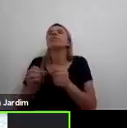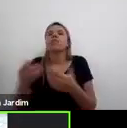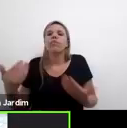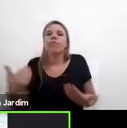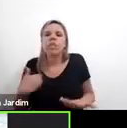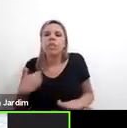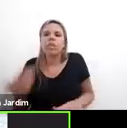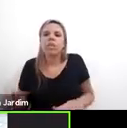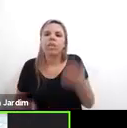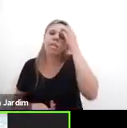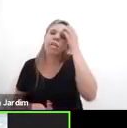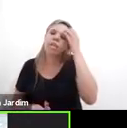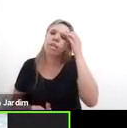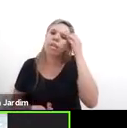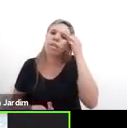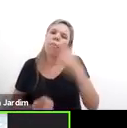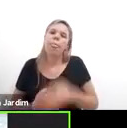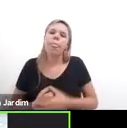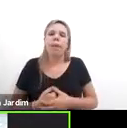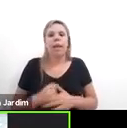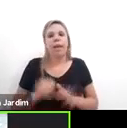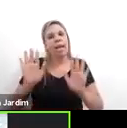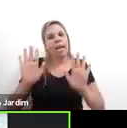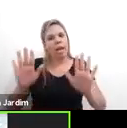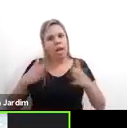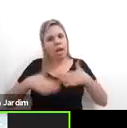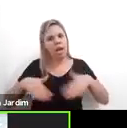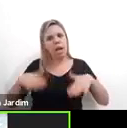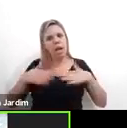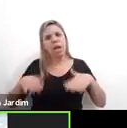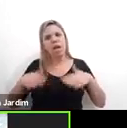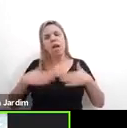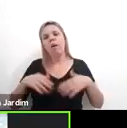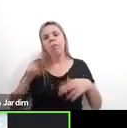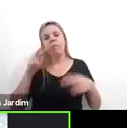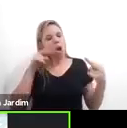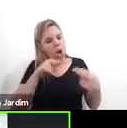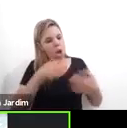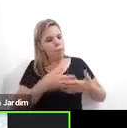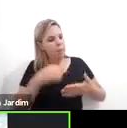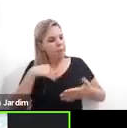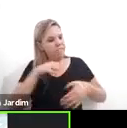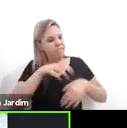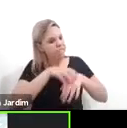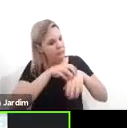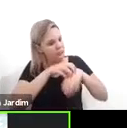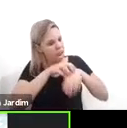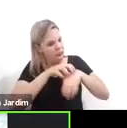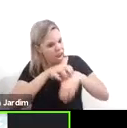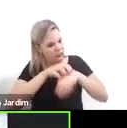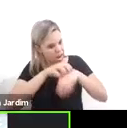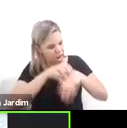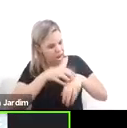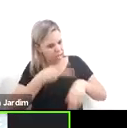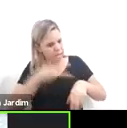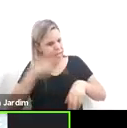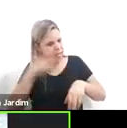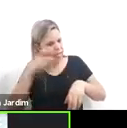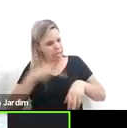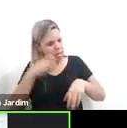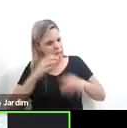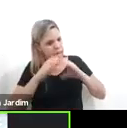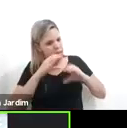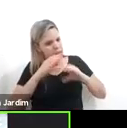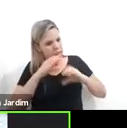fazer? Então, ela falava, calma, né? E olha para ele, fala com ele, que você vai perceber a conexão